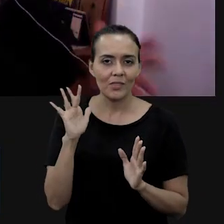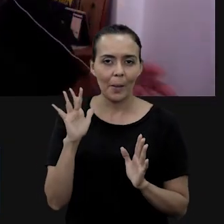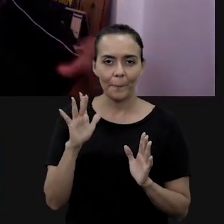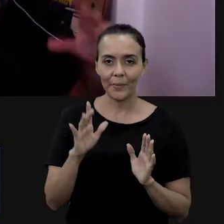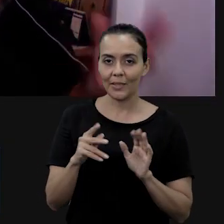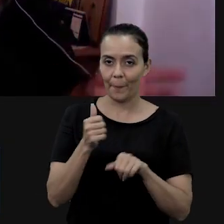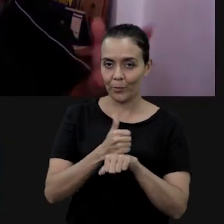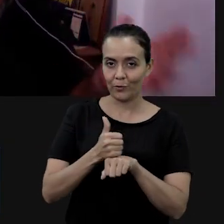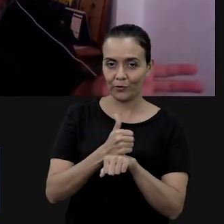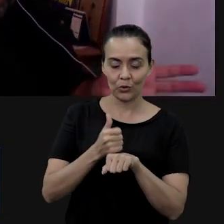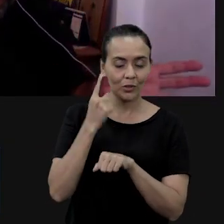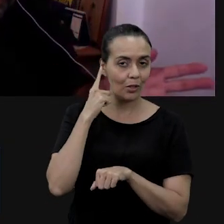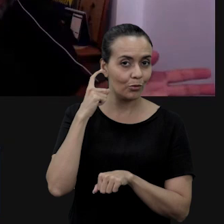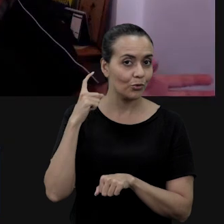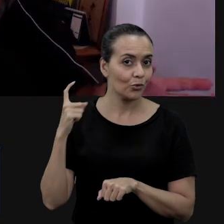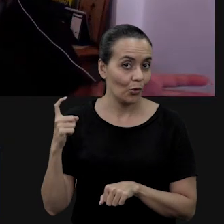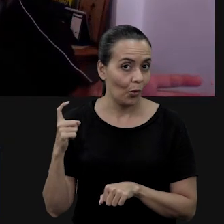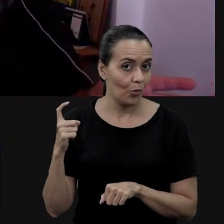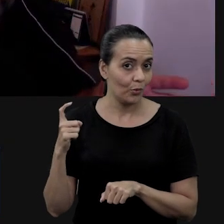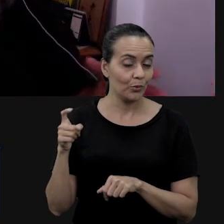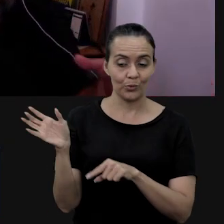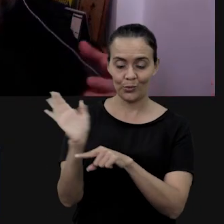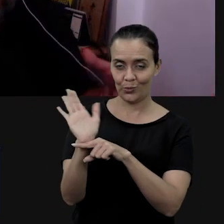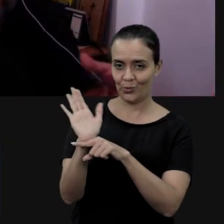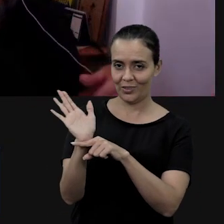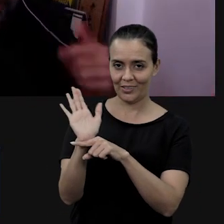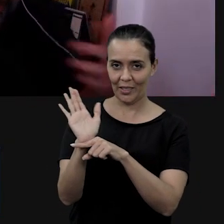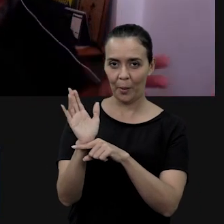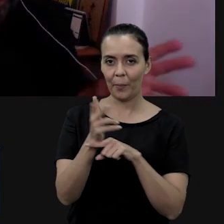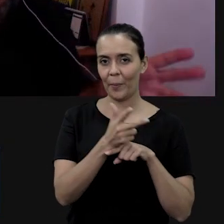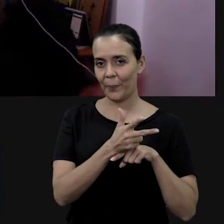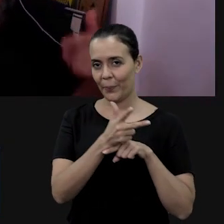quando os processos ainda estavam amadurecendo,